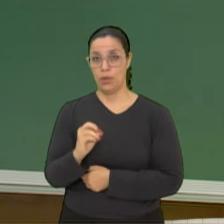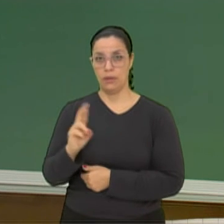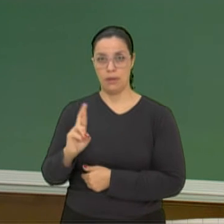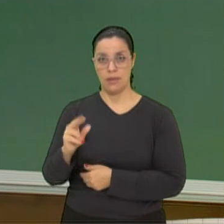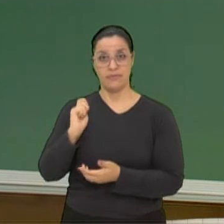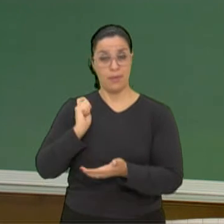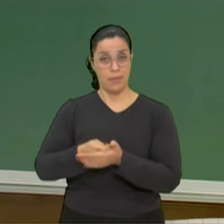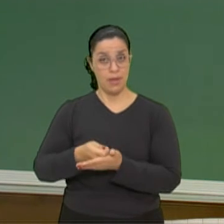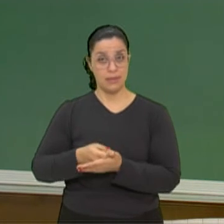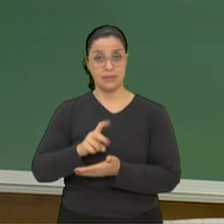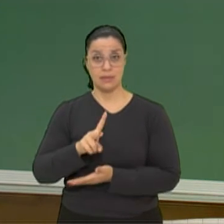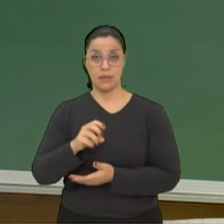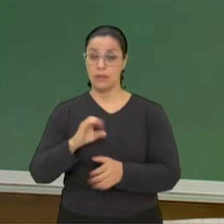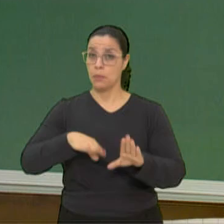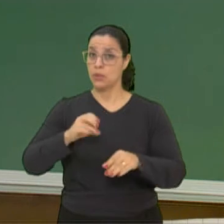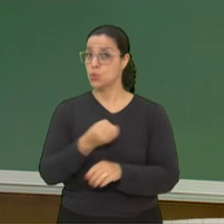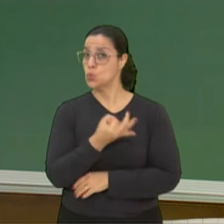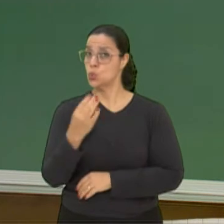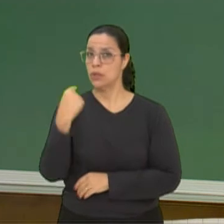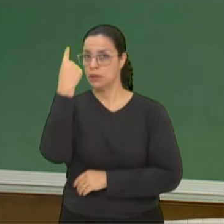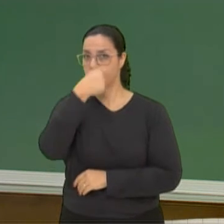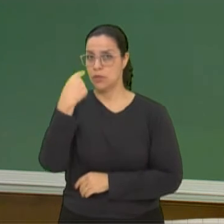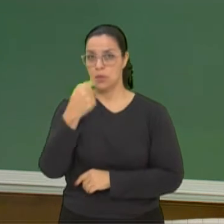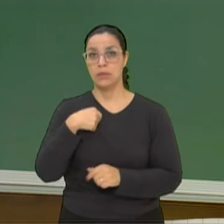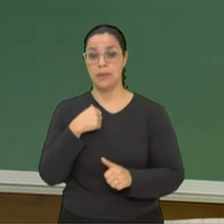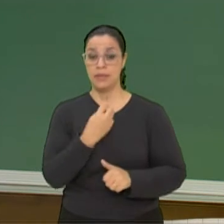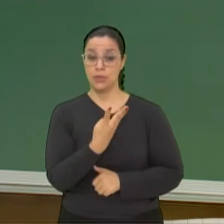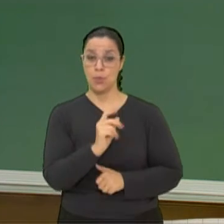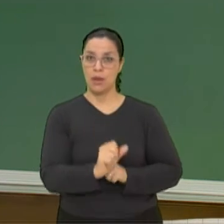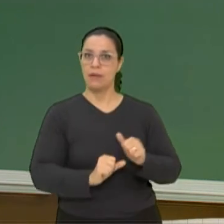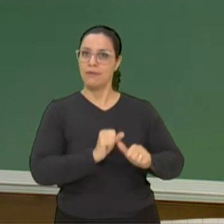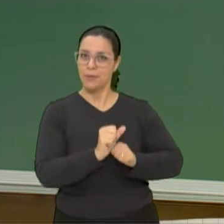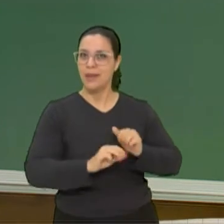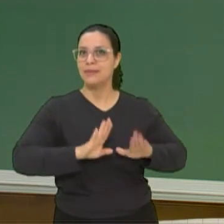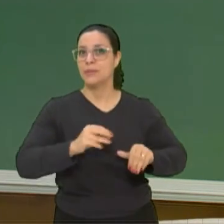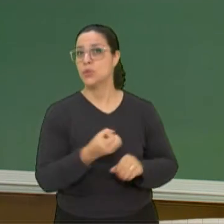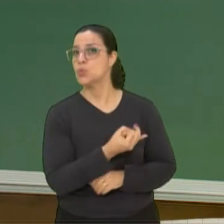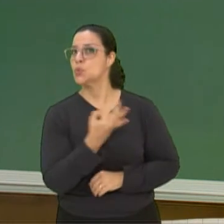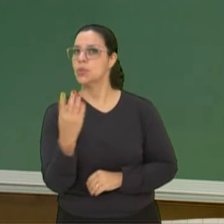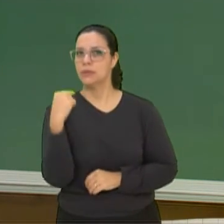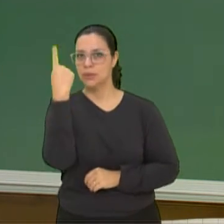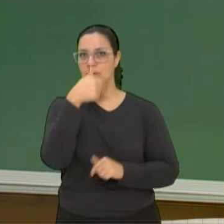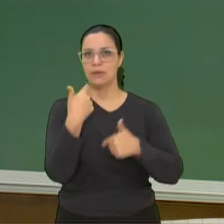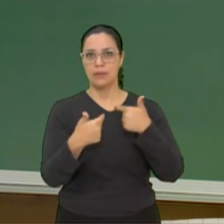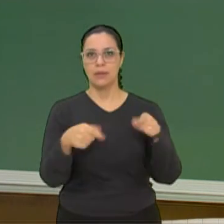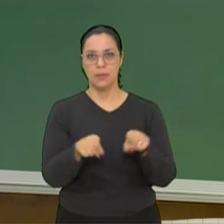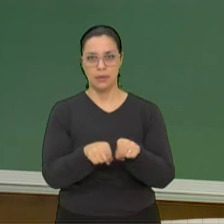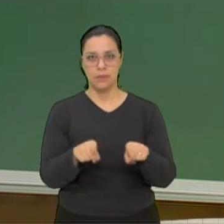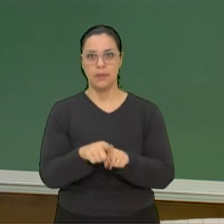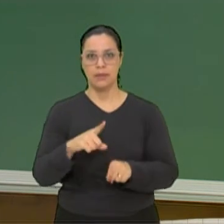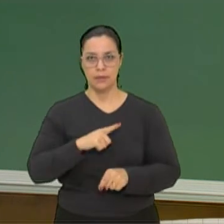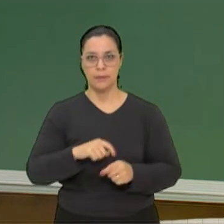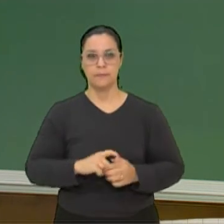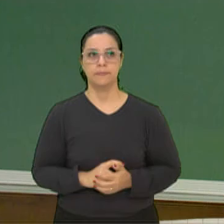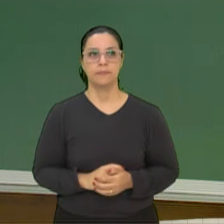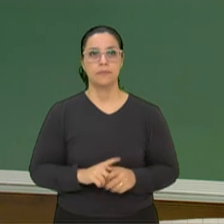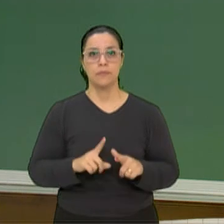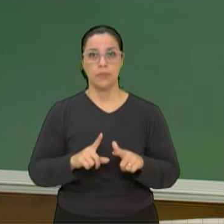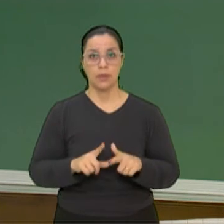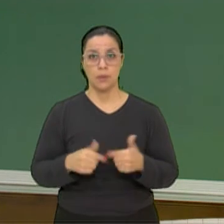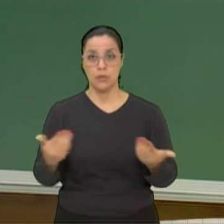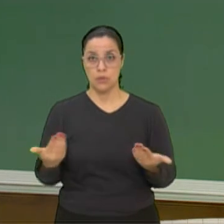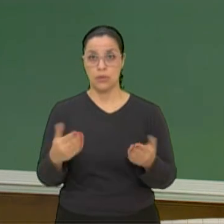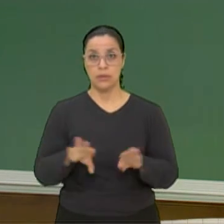trabalhada. Então, esse é o valor que vai mudar aí o valor da minha função. Ele vai fazer a variação do valor da minha função,